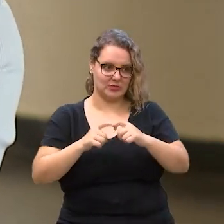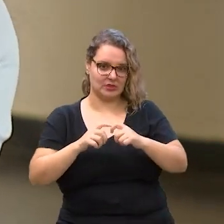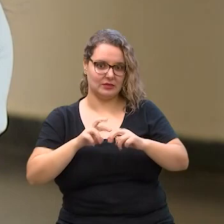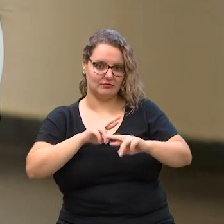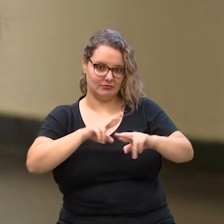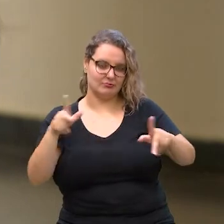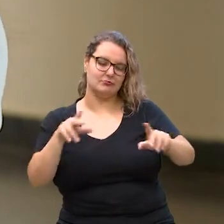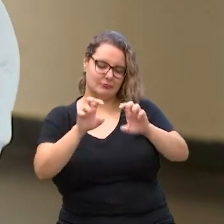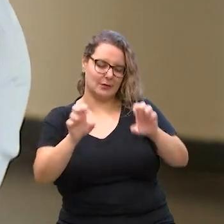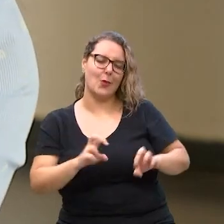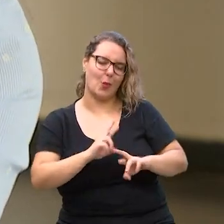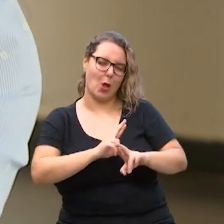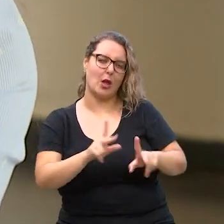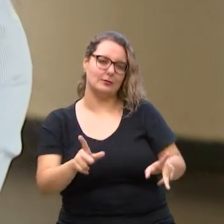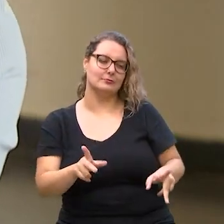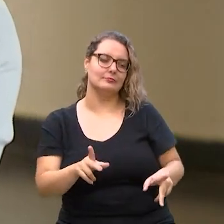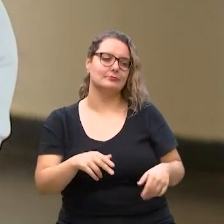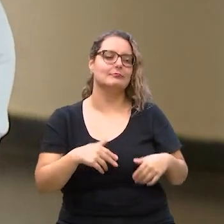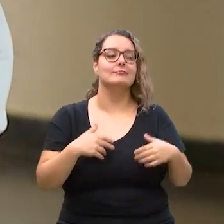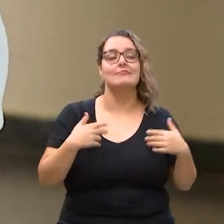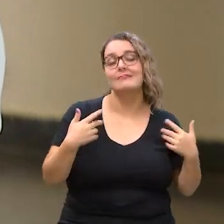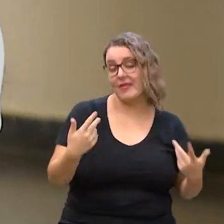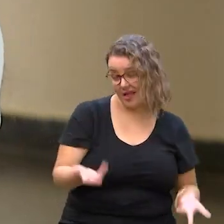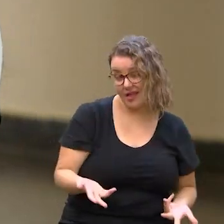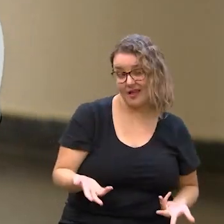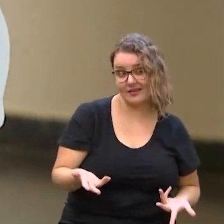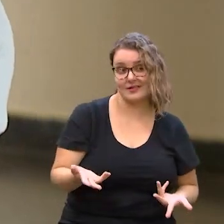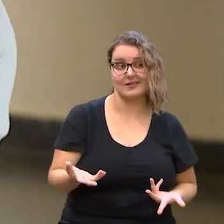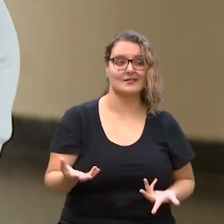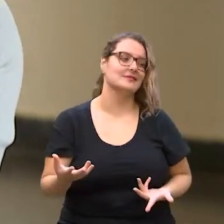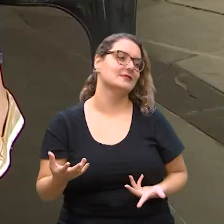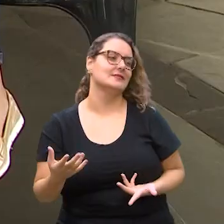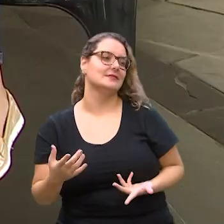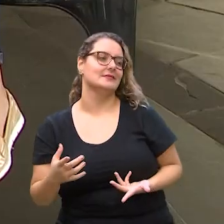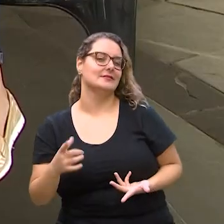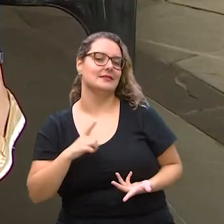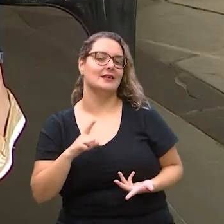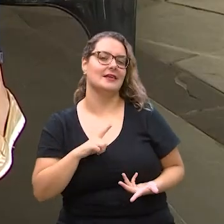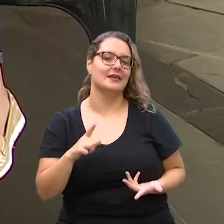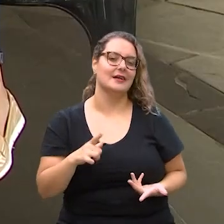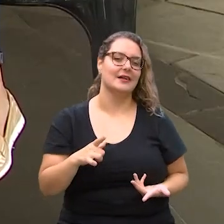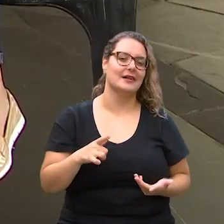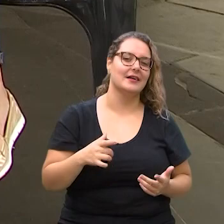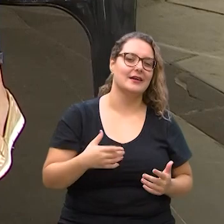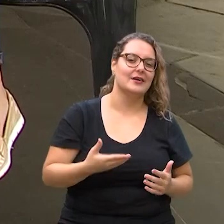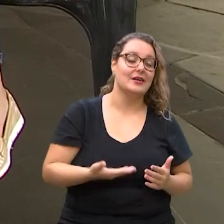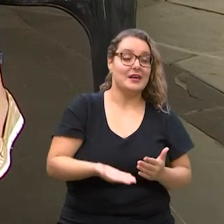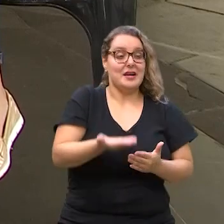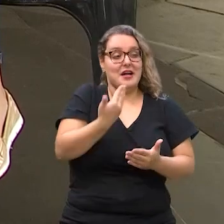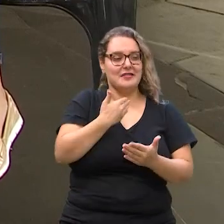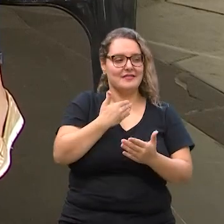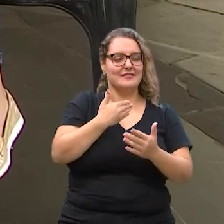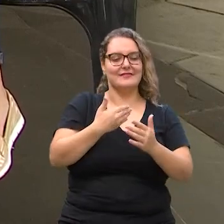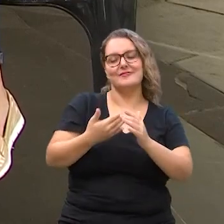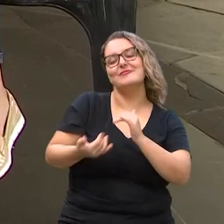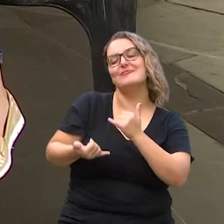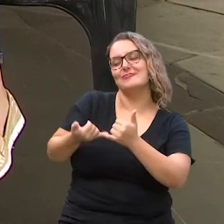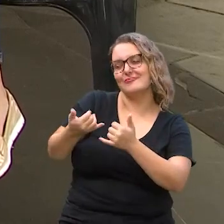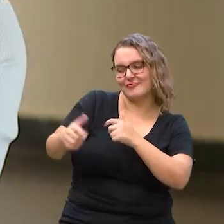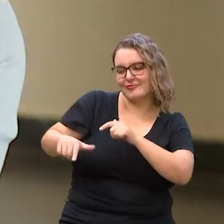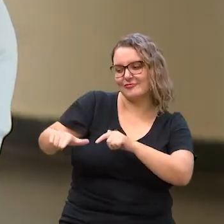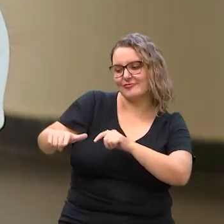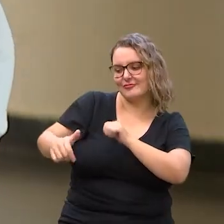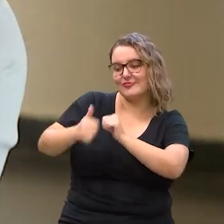de ser aquela questão do precário, né? Tem o pré e o pós, né? O jogo eles levam a sério, mas o pré e o